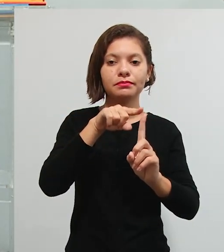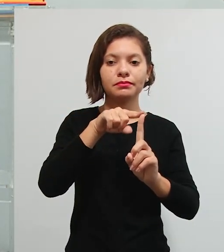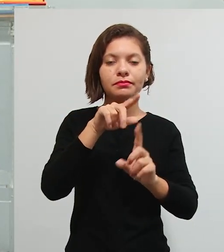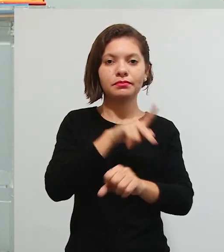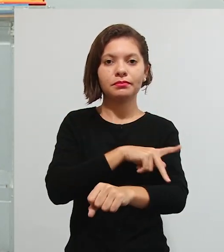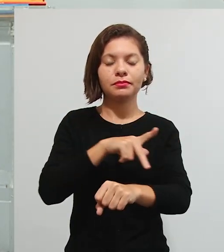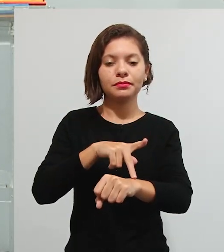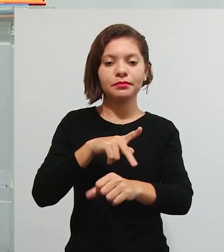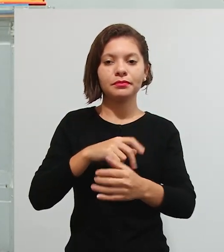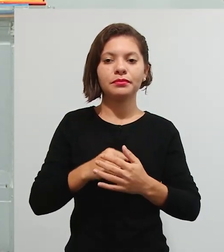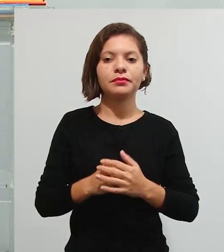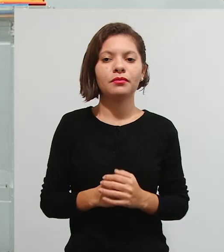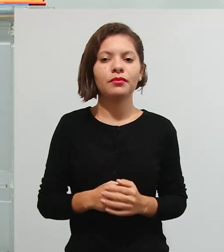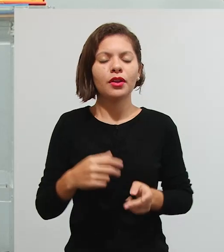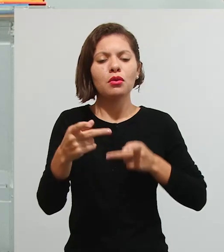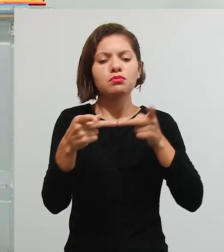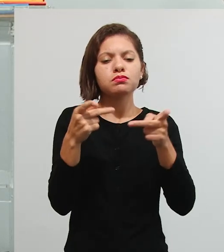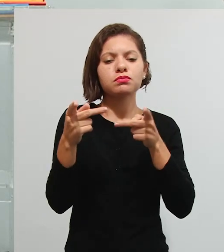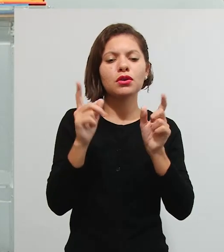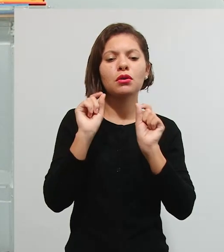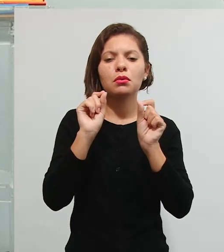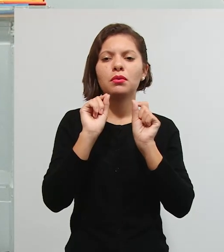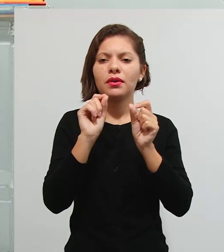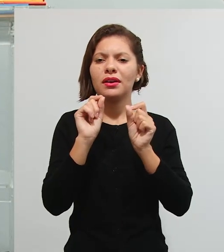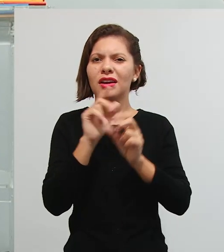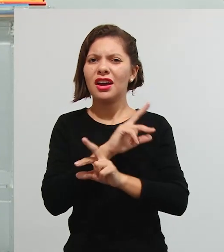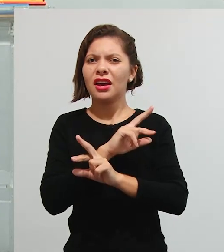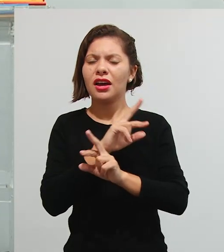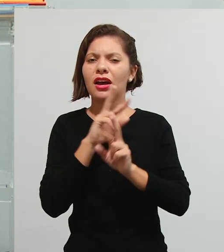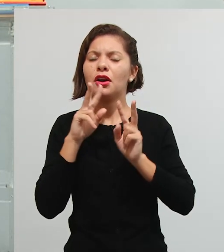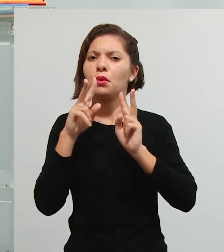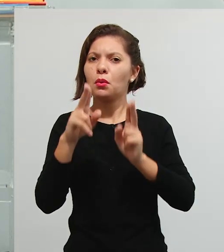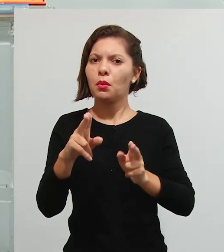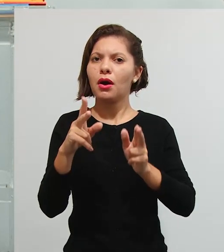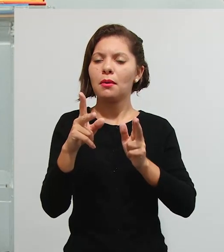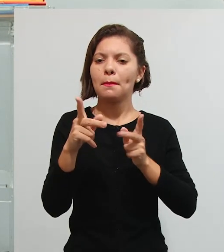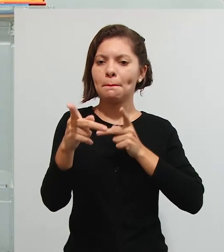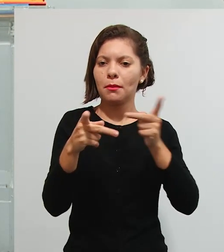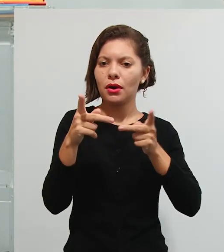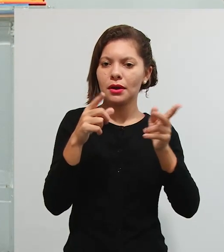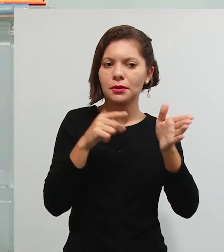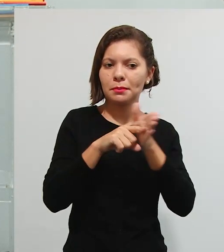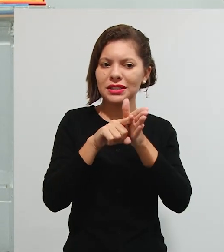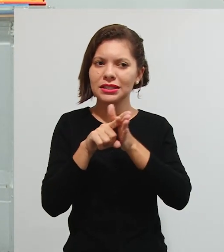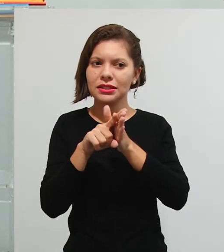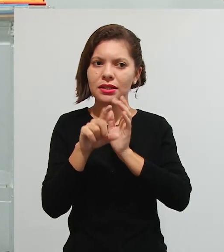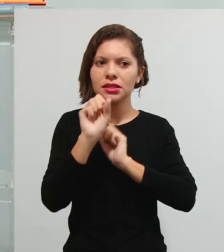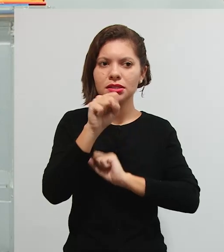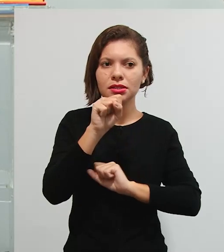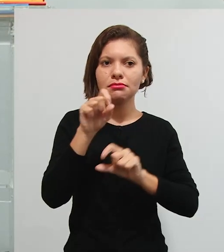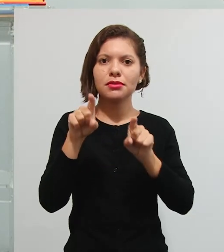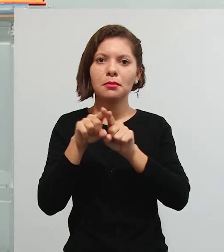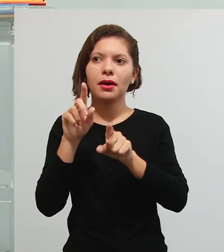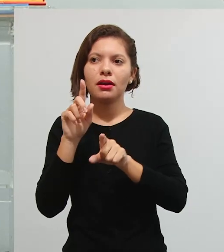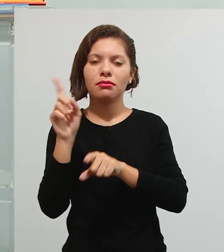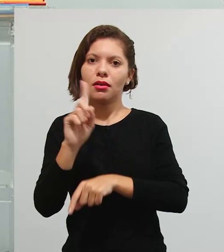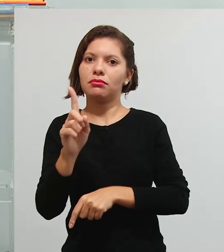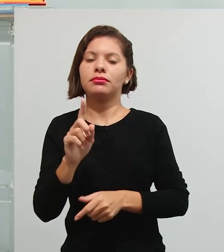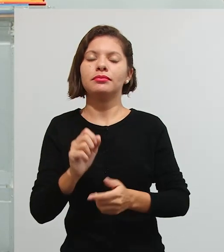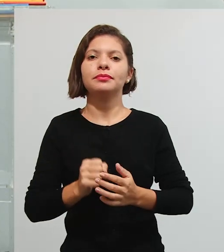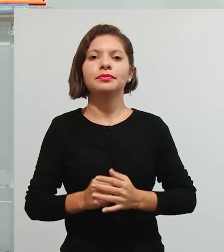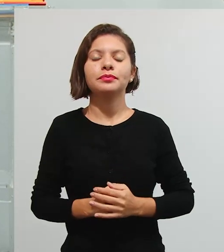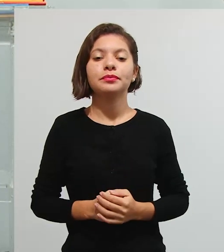a experimentar, a vivenciar, a manipular, a ter curiosidade, vontade de aprender. Você deve